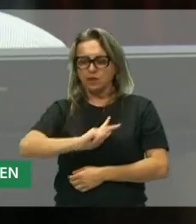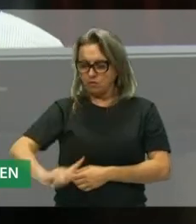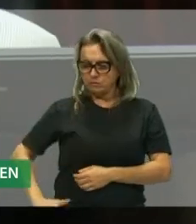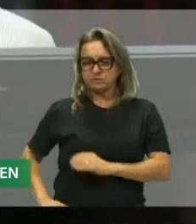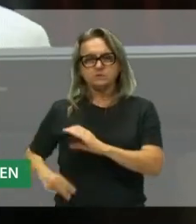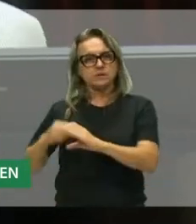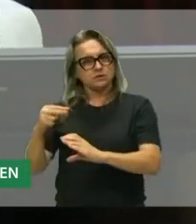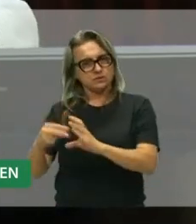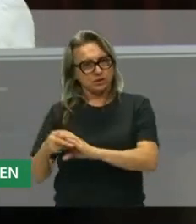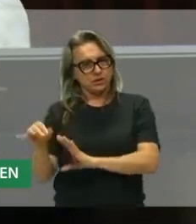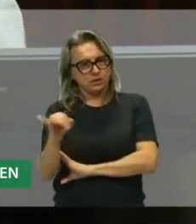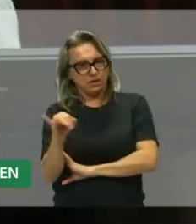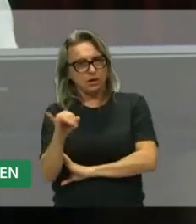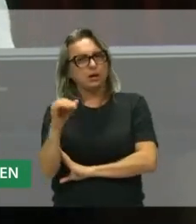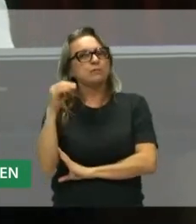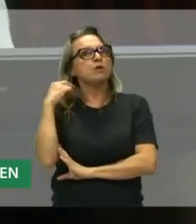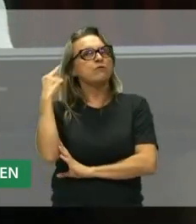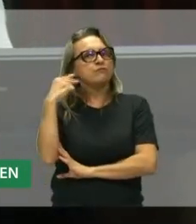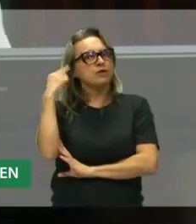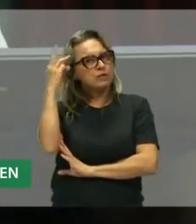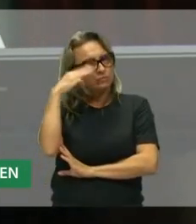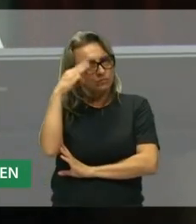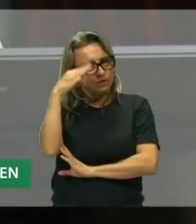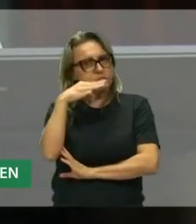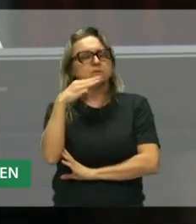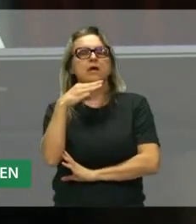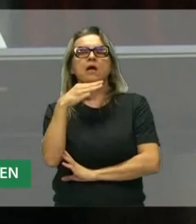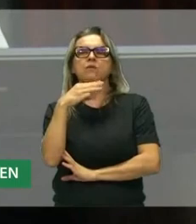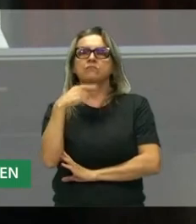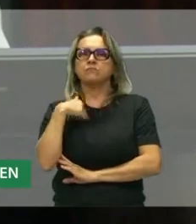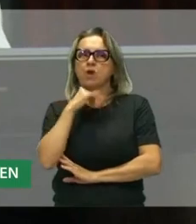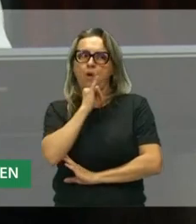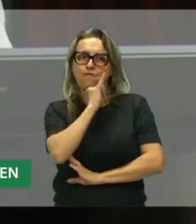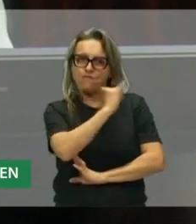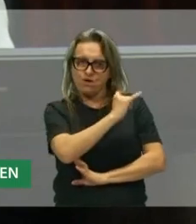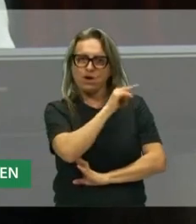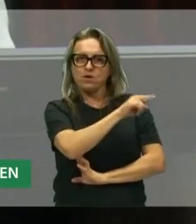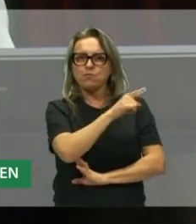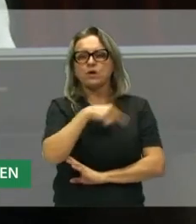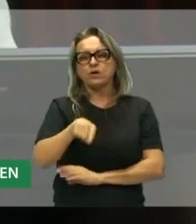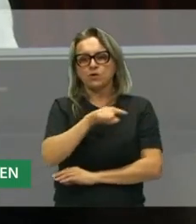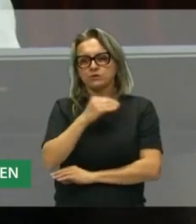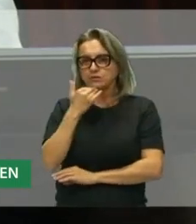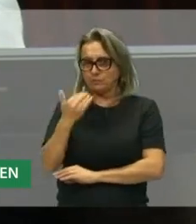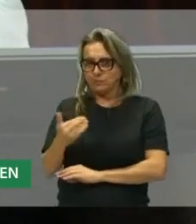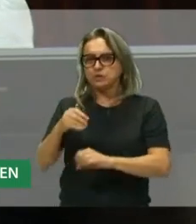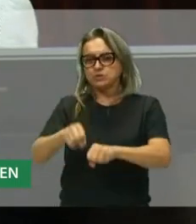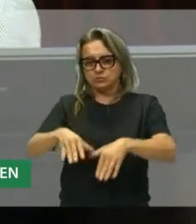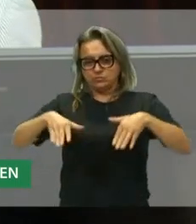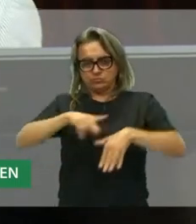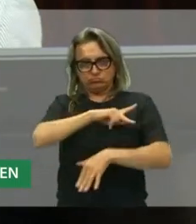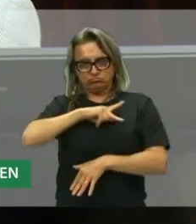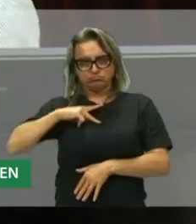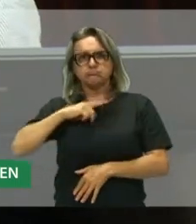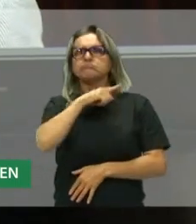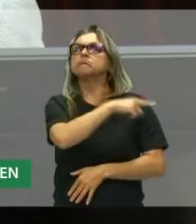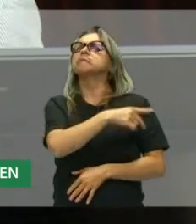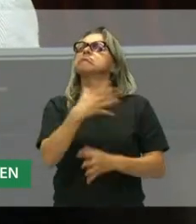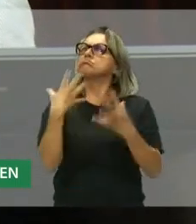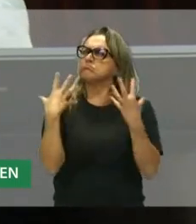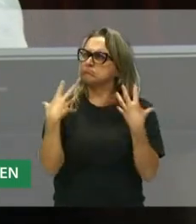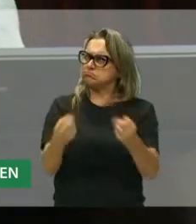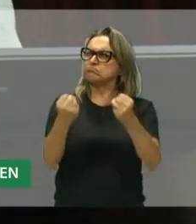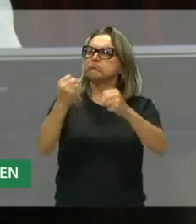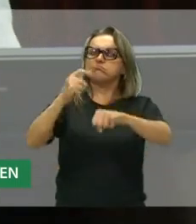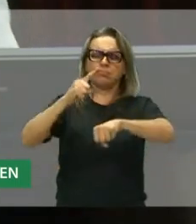Câmara, o vereador Marcelo Werner, que quando eu conversei com ele que nós íamos solicitar essa audiência pública, ele prontamente